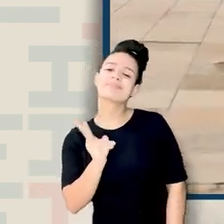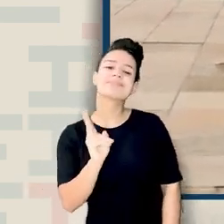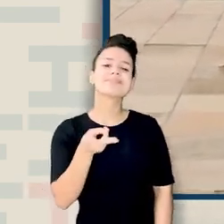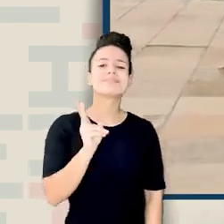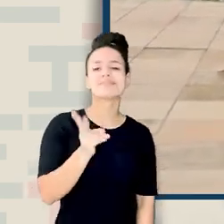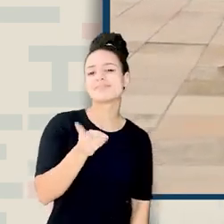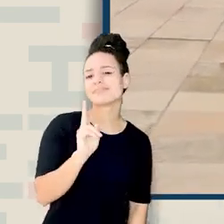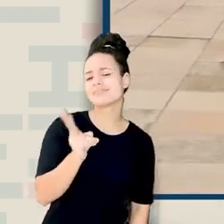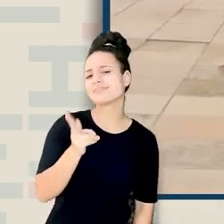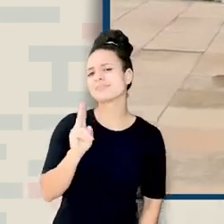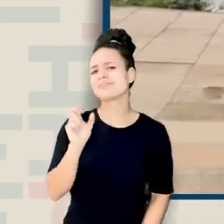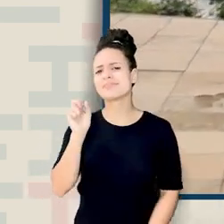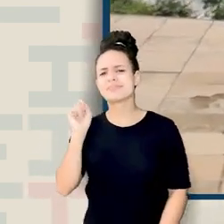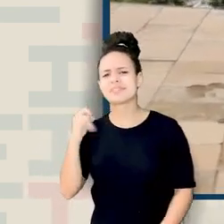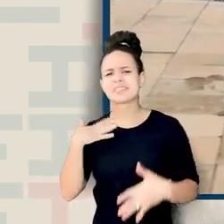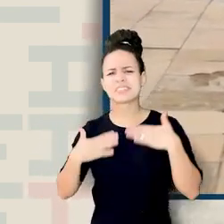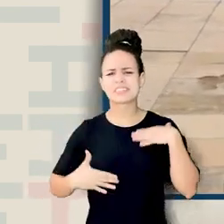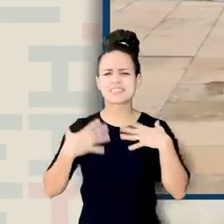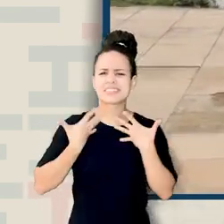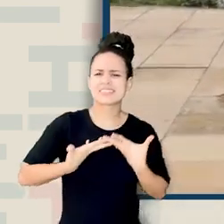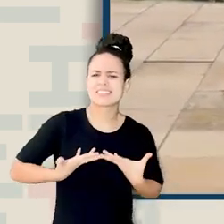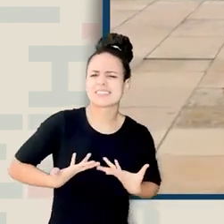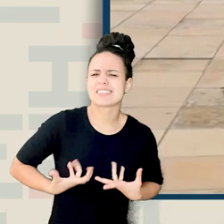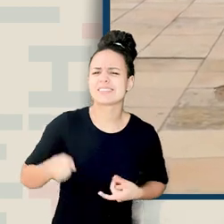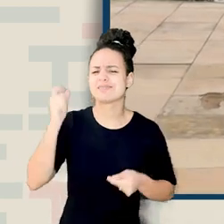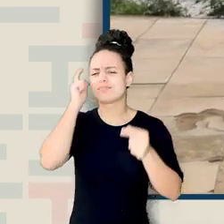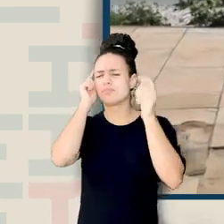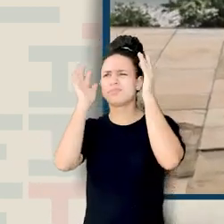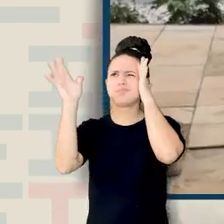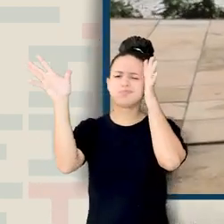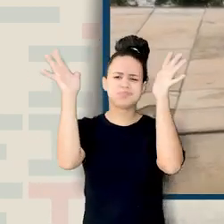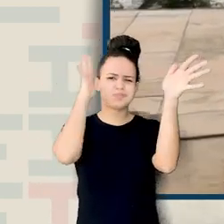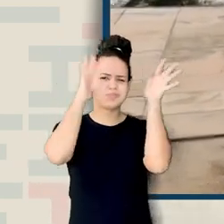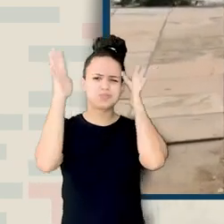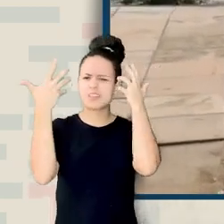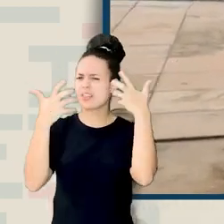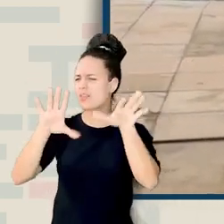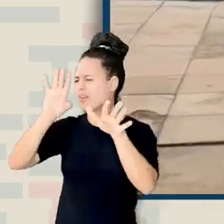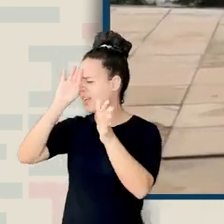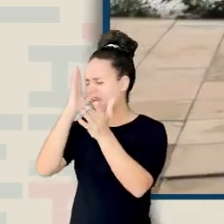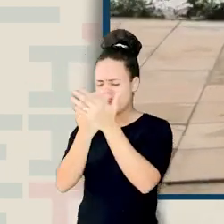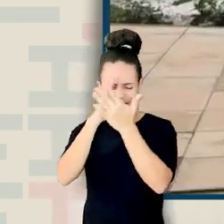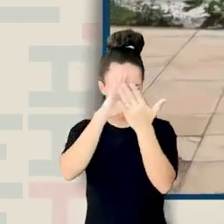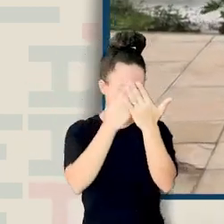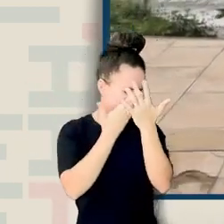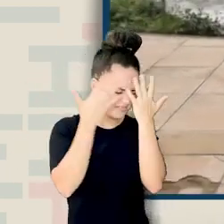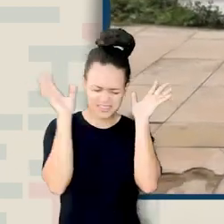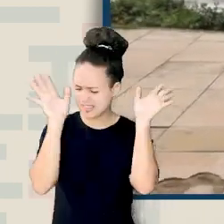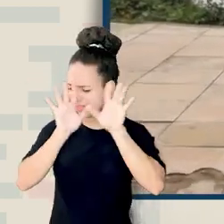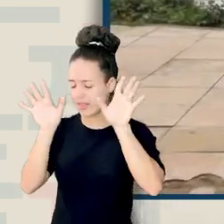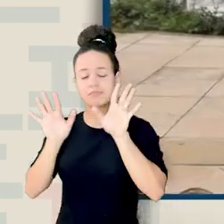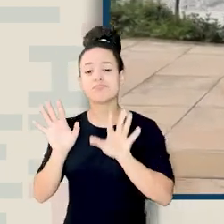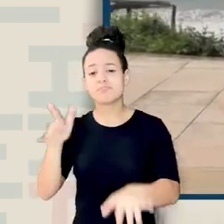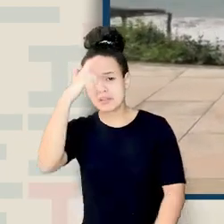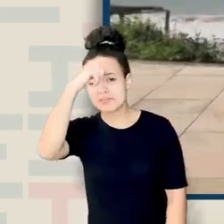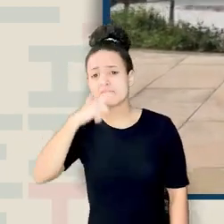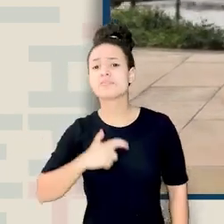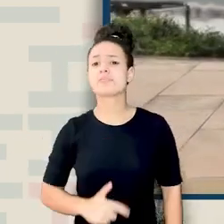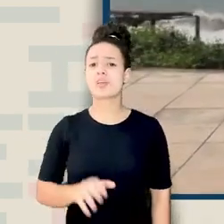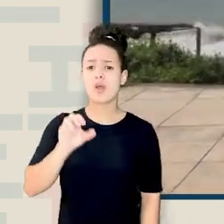Quando o corpo cansado e a mente vaga não quiser mais crer, ser o